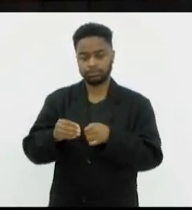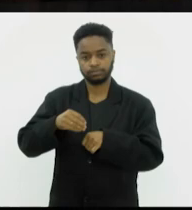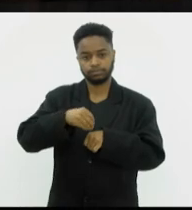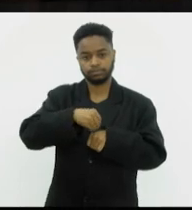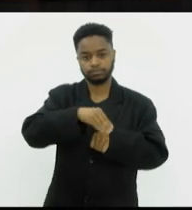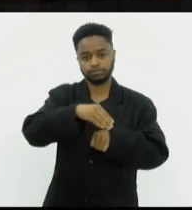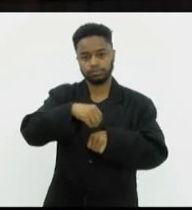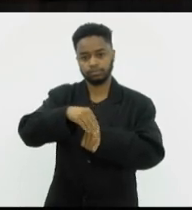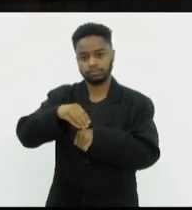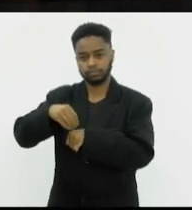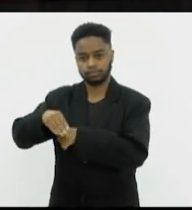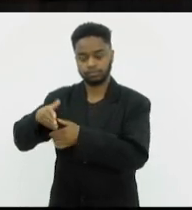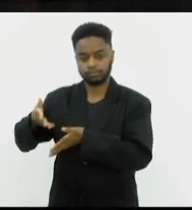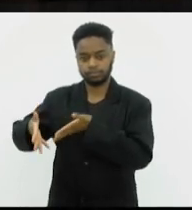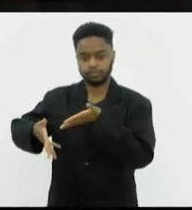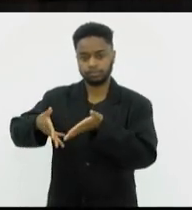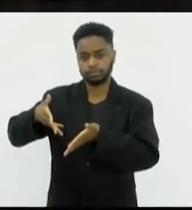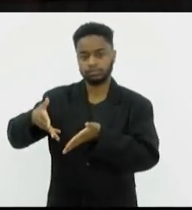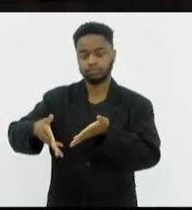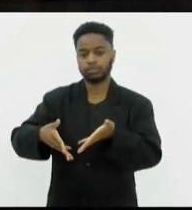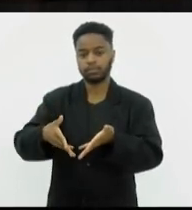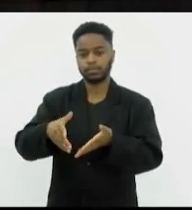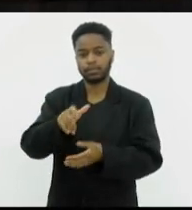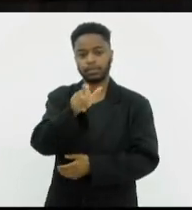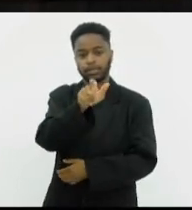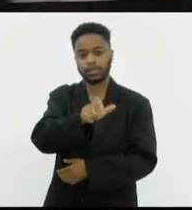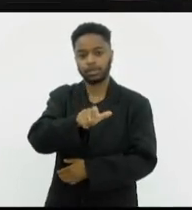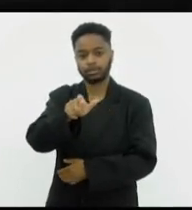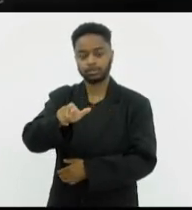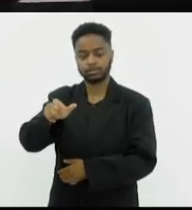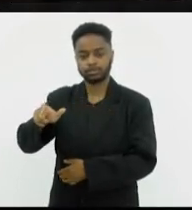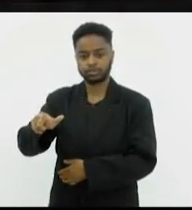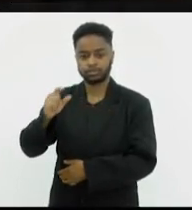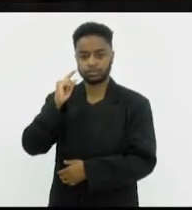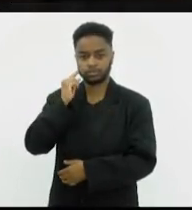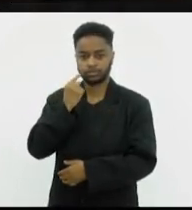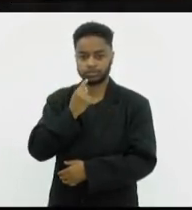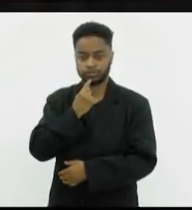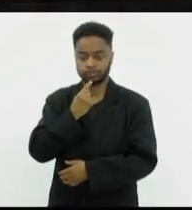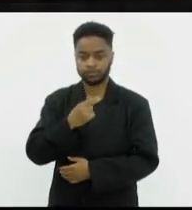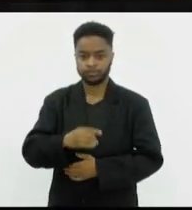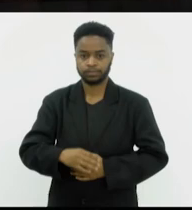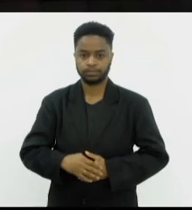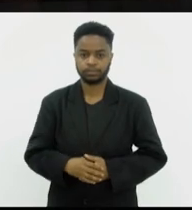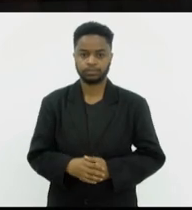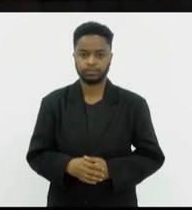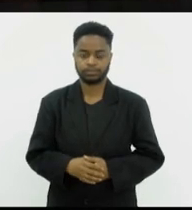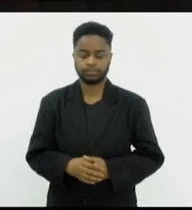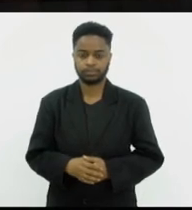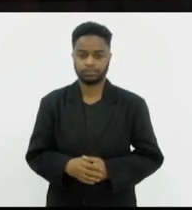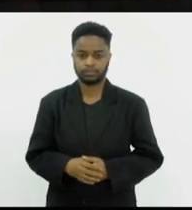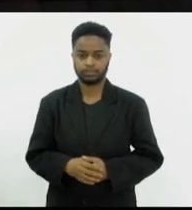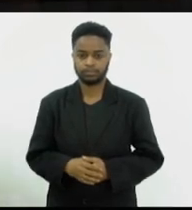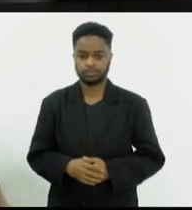Libras, que leva a nossa voz aos deficientes auditivos.